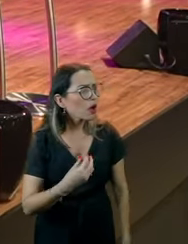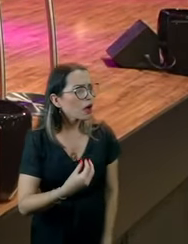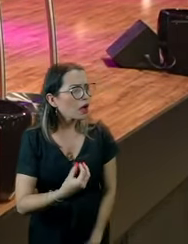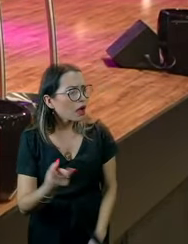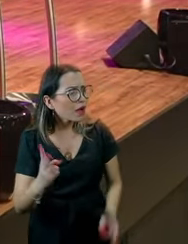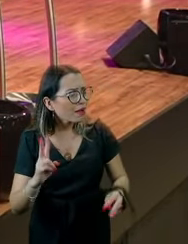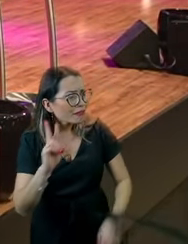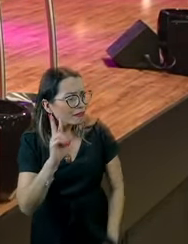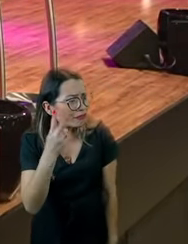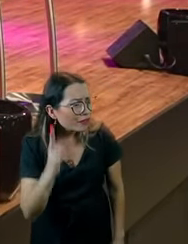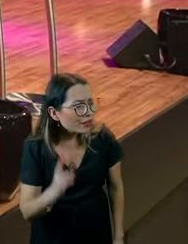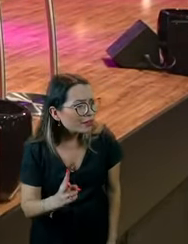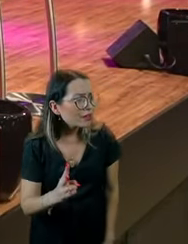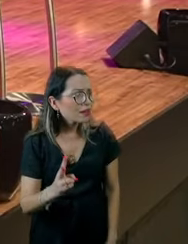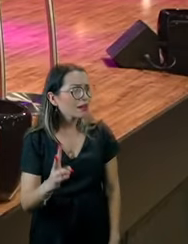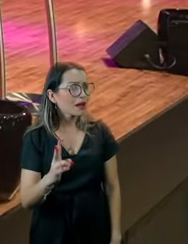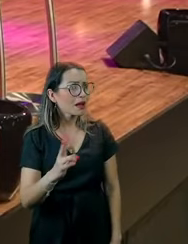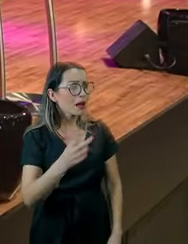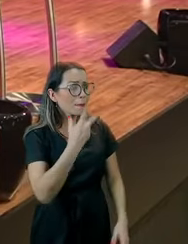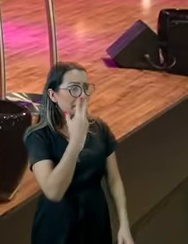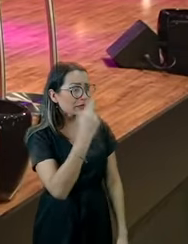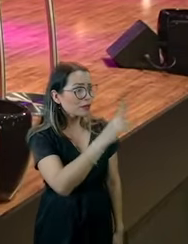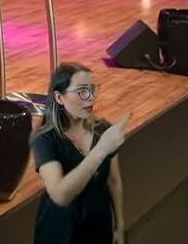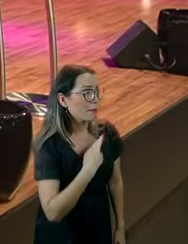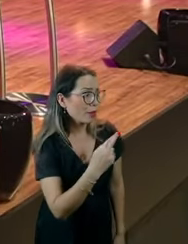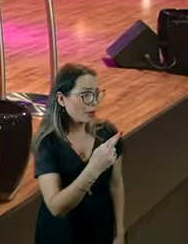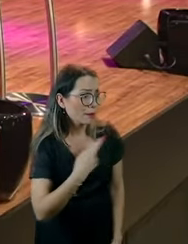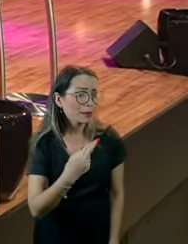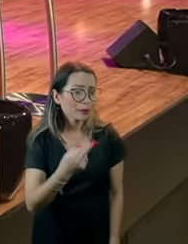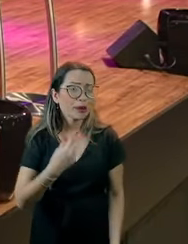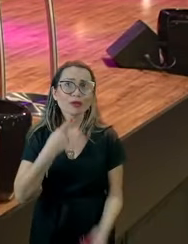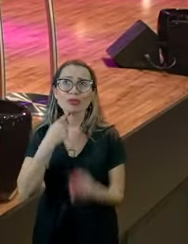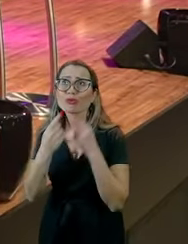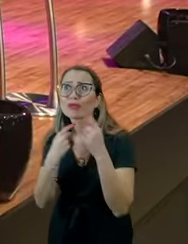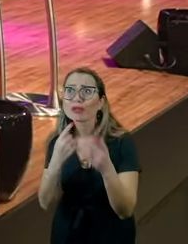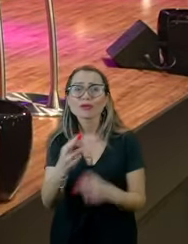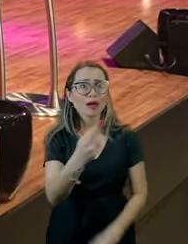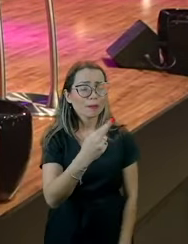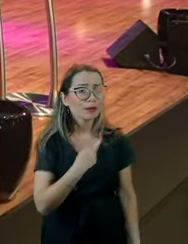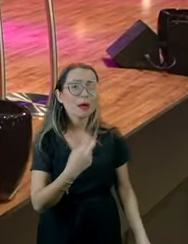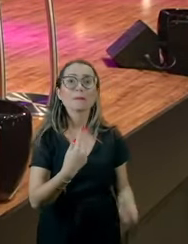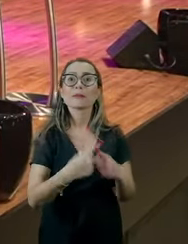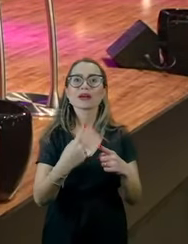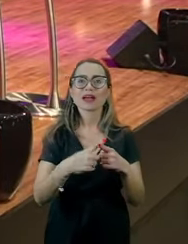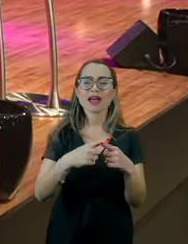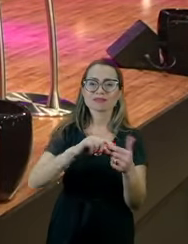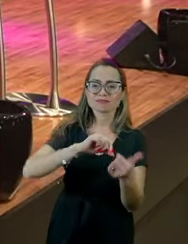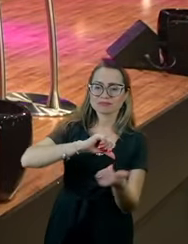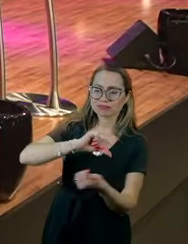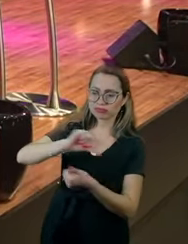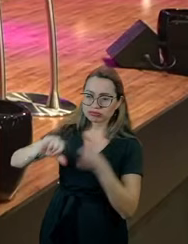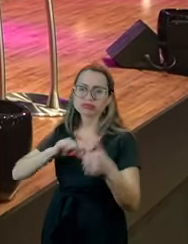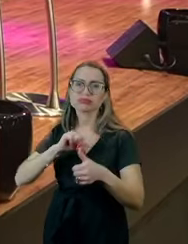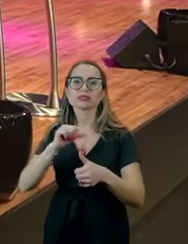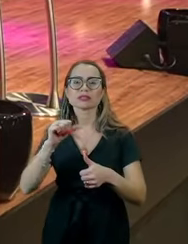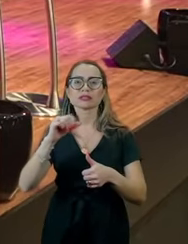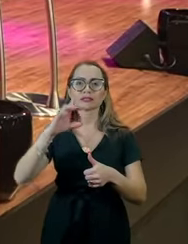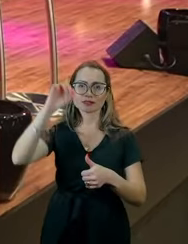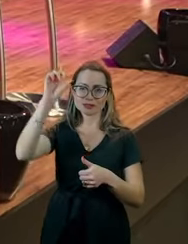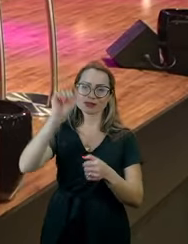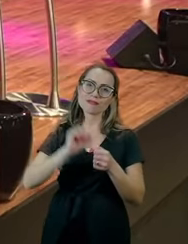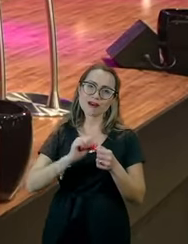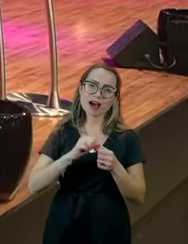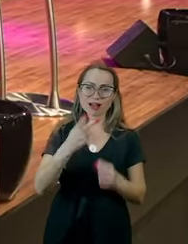exatamente... Parece que respondeu todos os meus questionamentos, porque são transições e conexões de Deus. Então eu quero